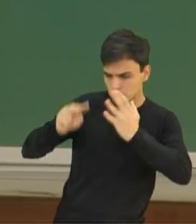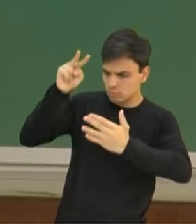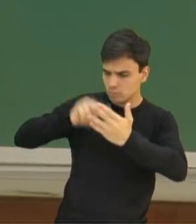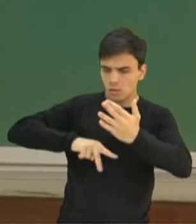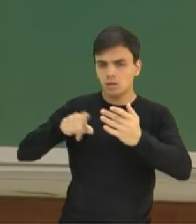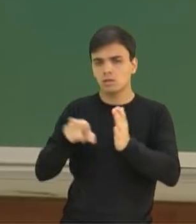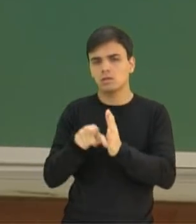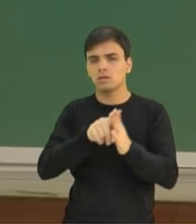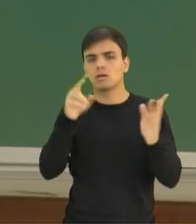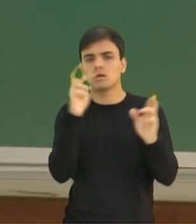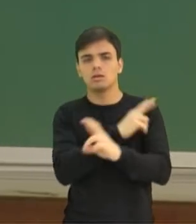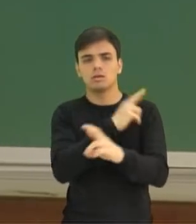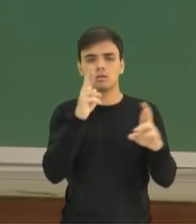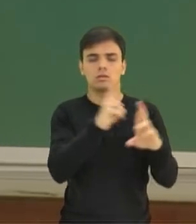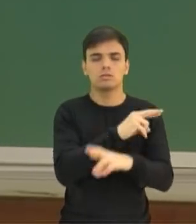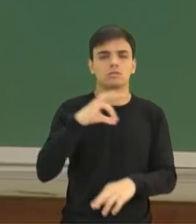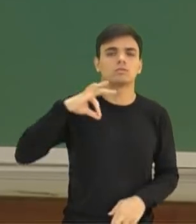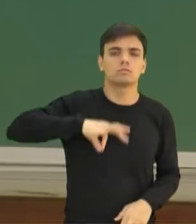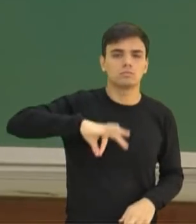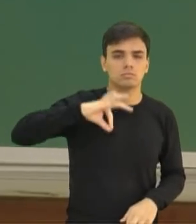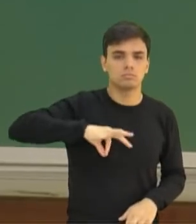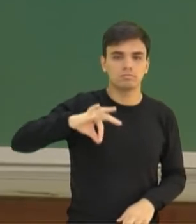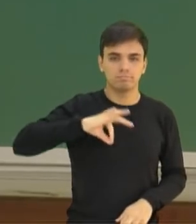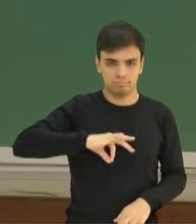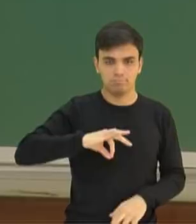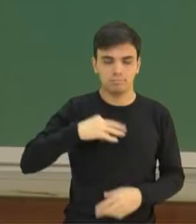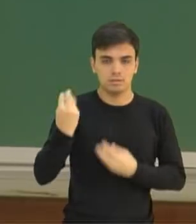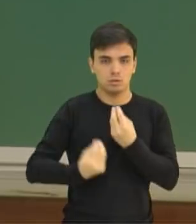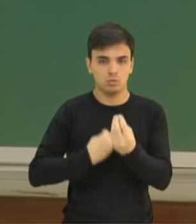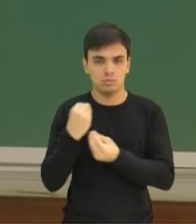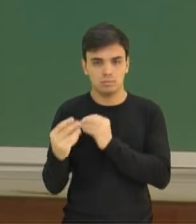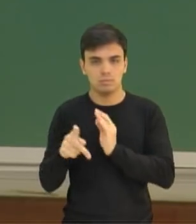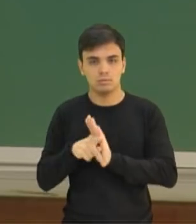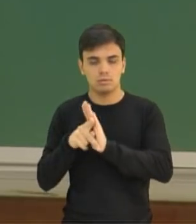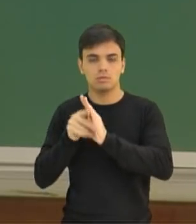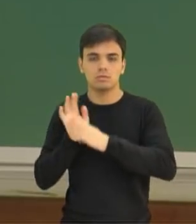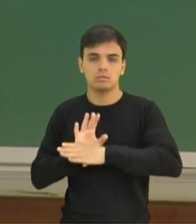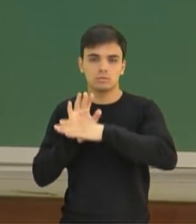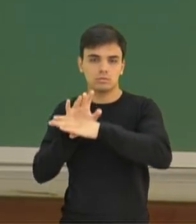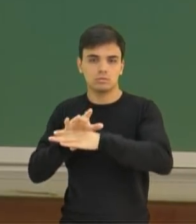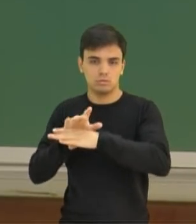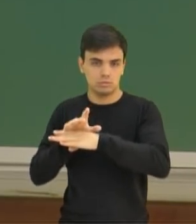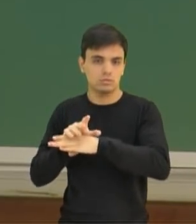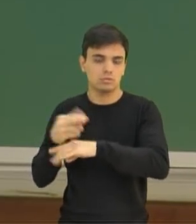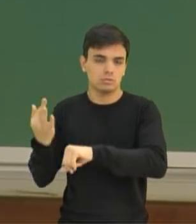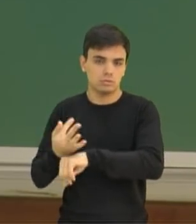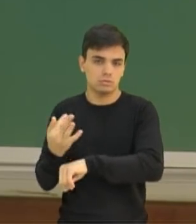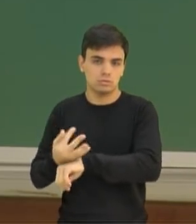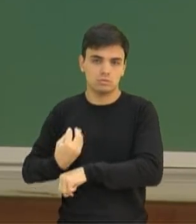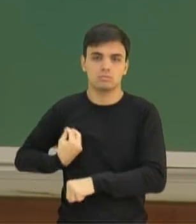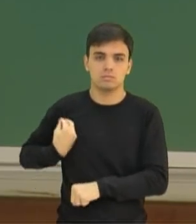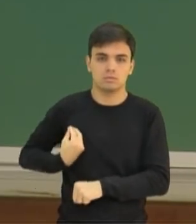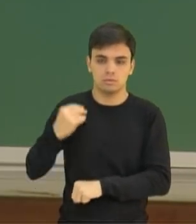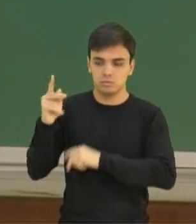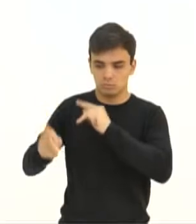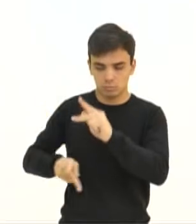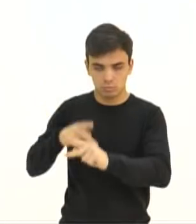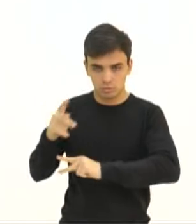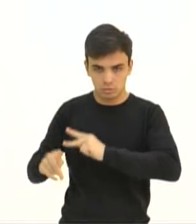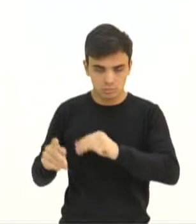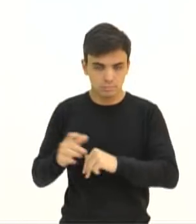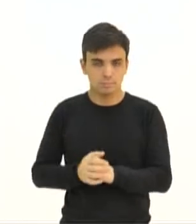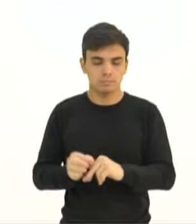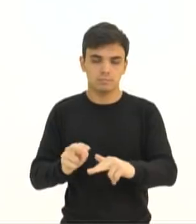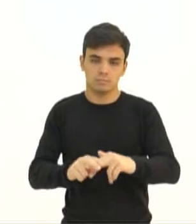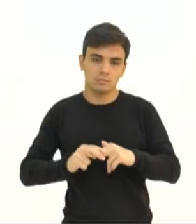está relacionada com a renda, com a geração de renda que atenda às necessidades de sobrevivência daquela população. E aí nós